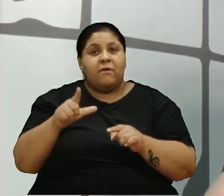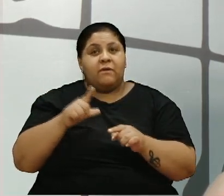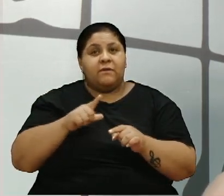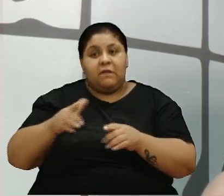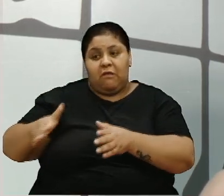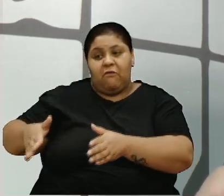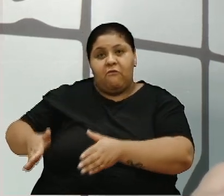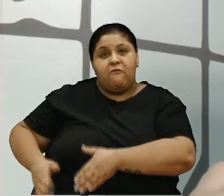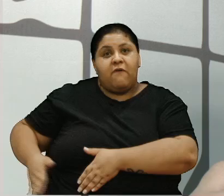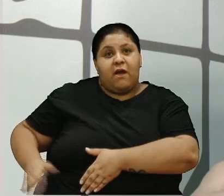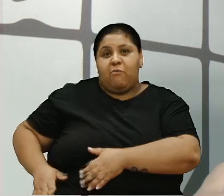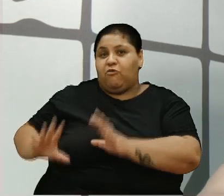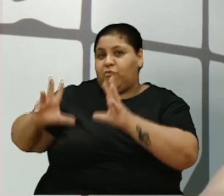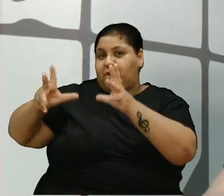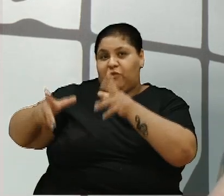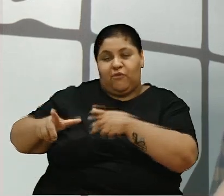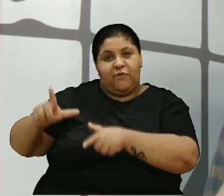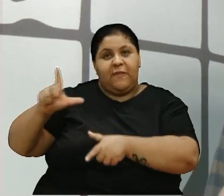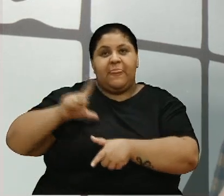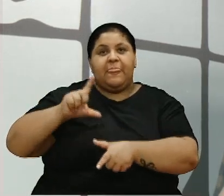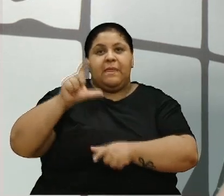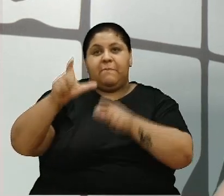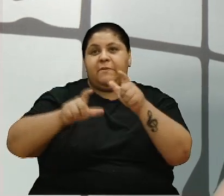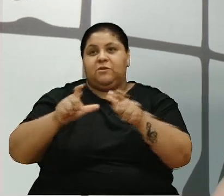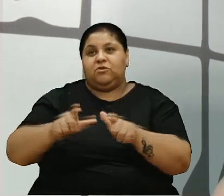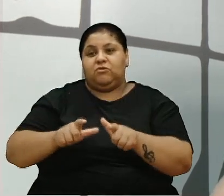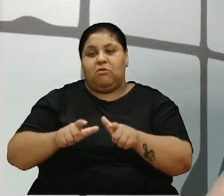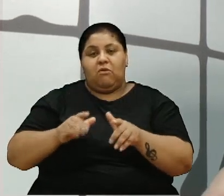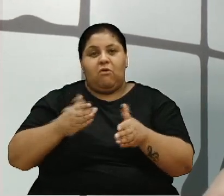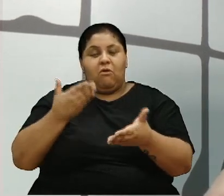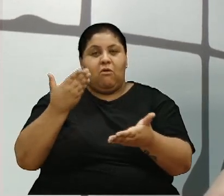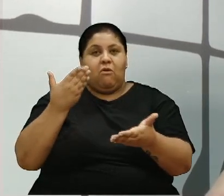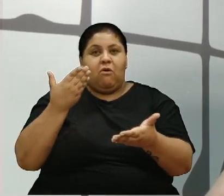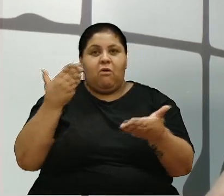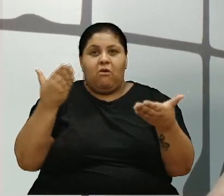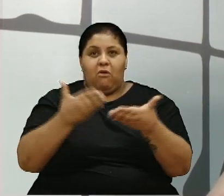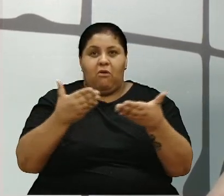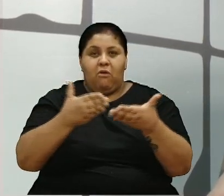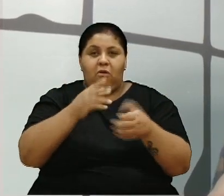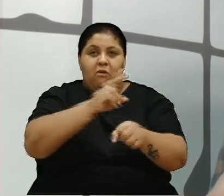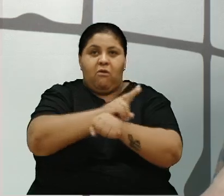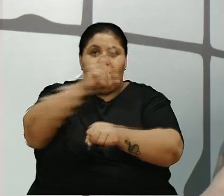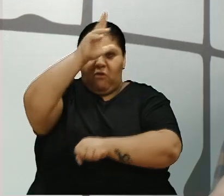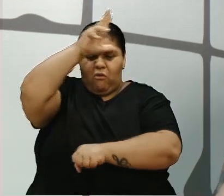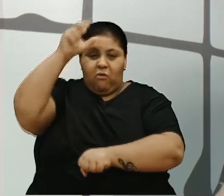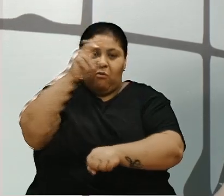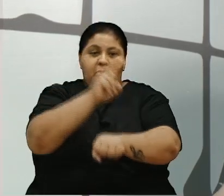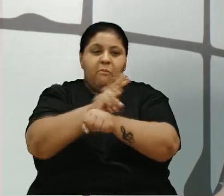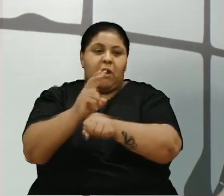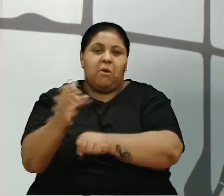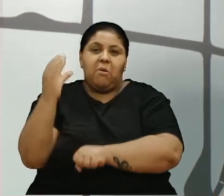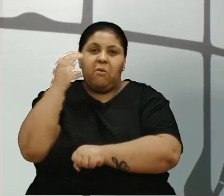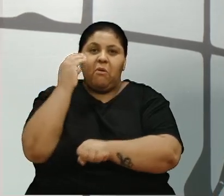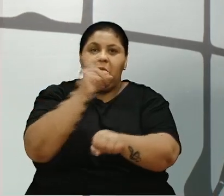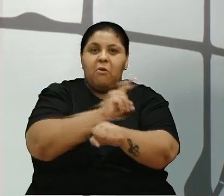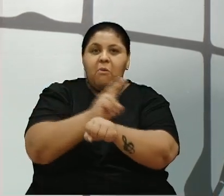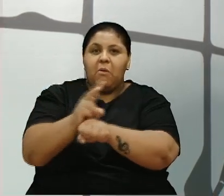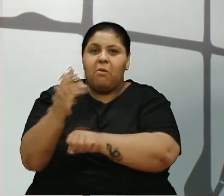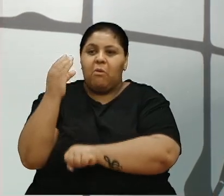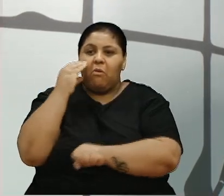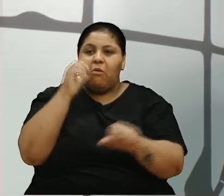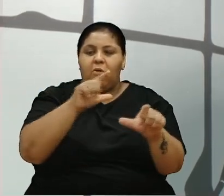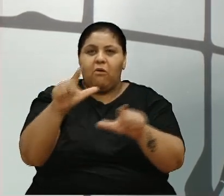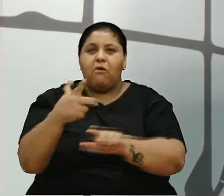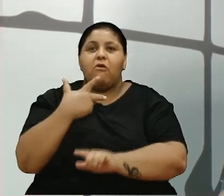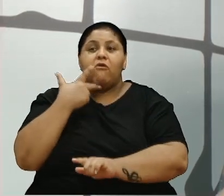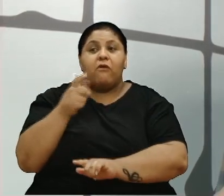para todo mundo. Também tem gente que insiste na ideia de dizer que a Guarda Municipal é para cuidar de patrimônio e proteger só patrimônio. Eu costumo